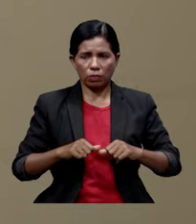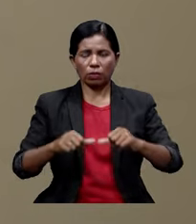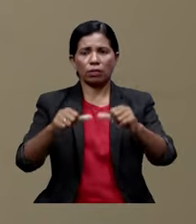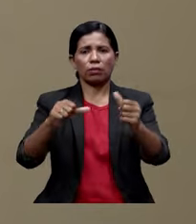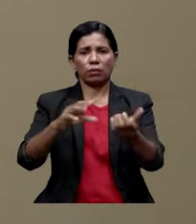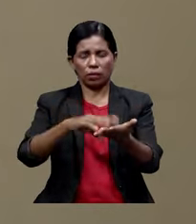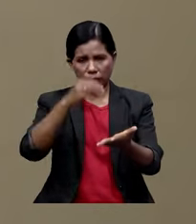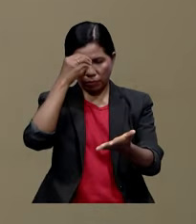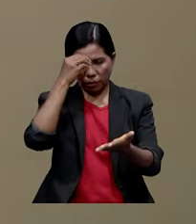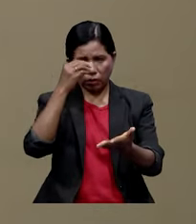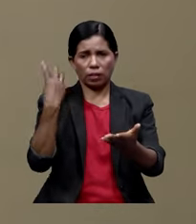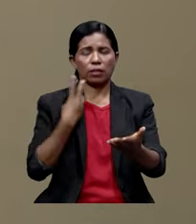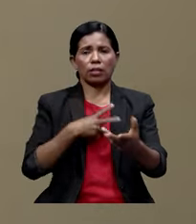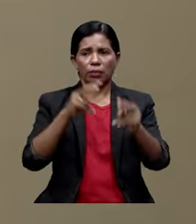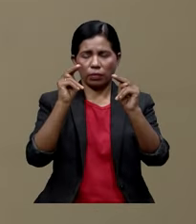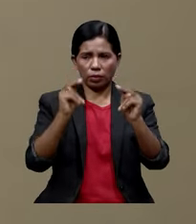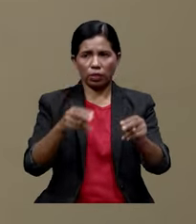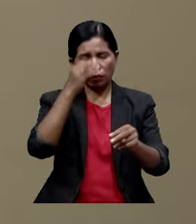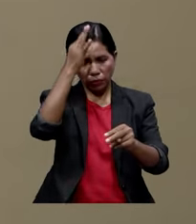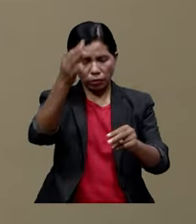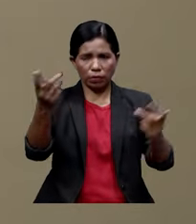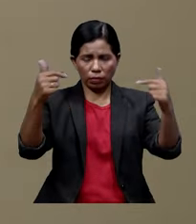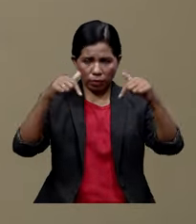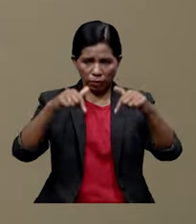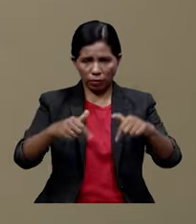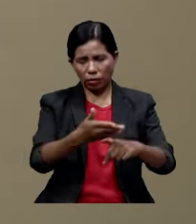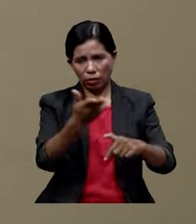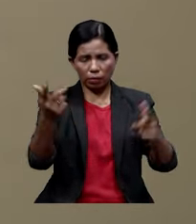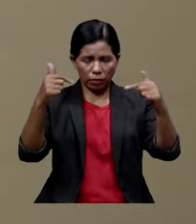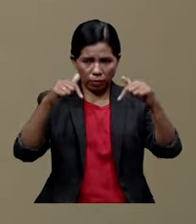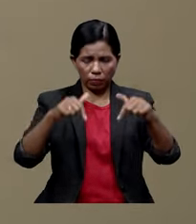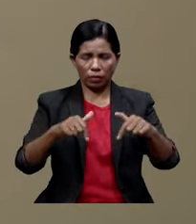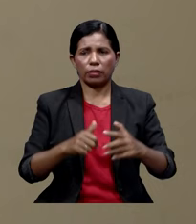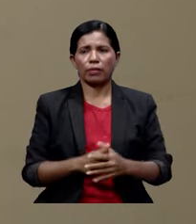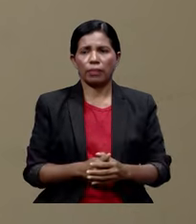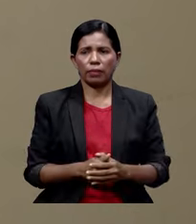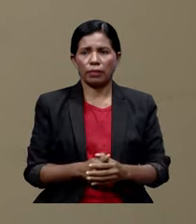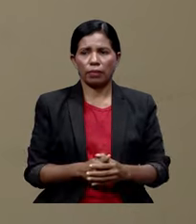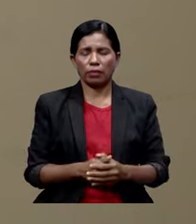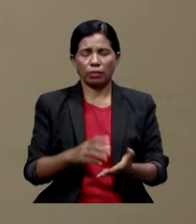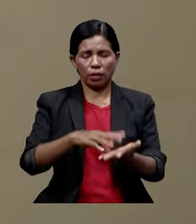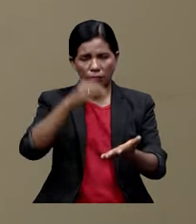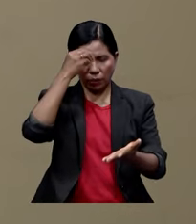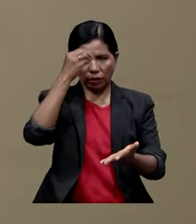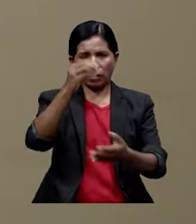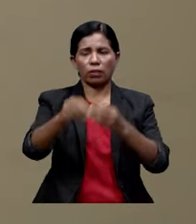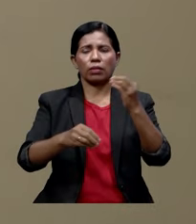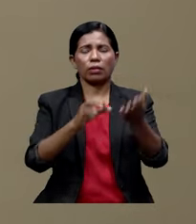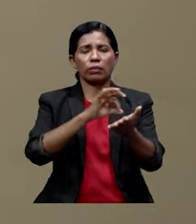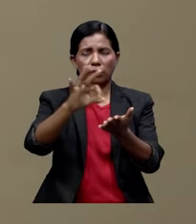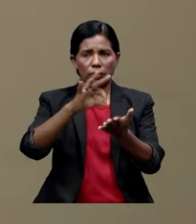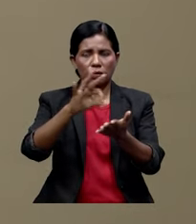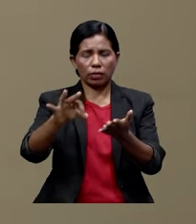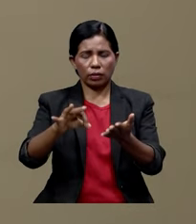haverá necessidade, mas quando perceberem, quando tirarem bem o curso de